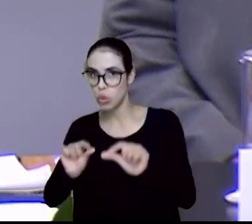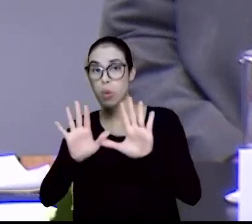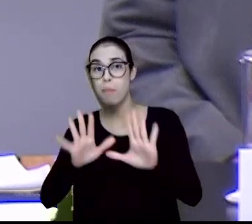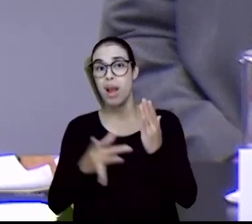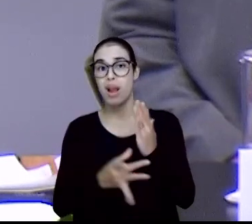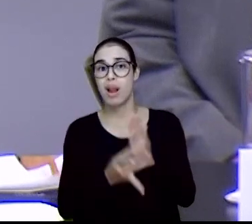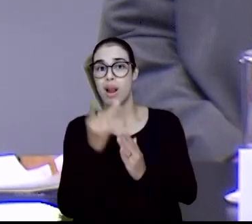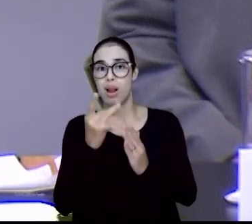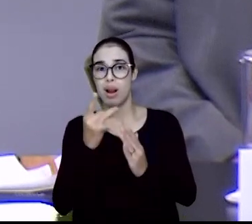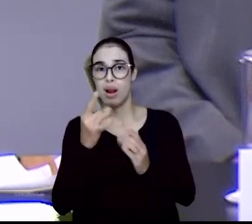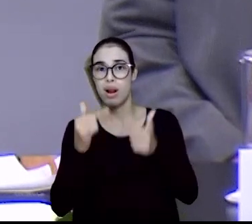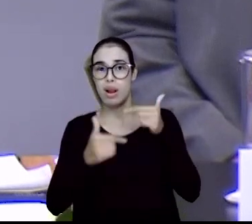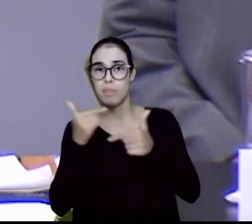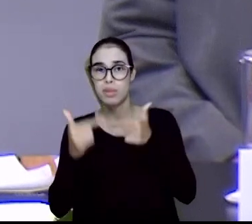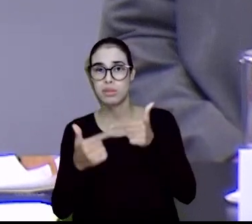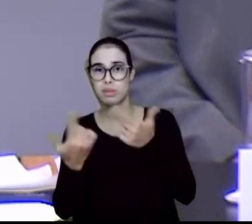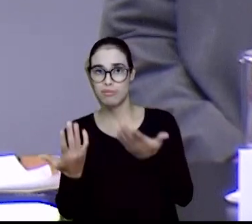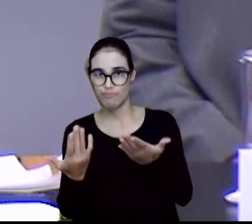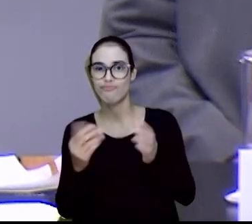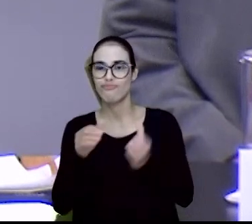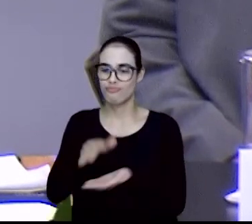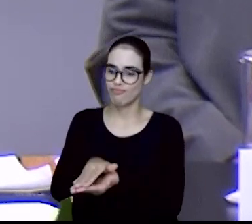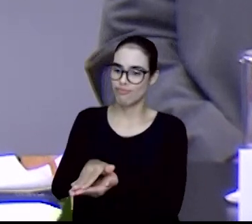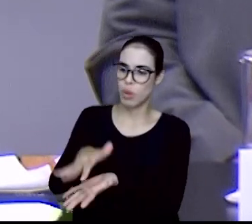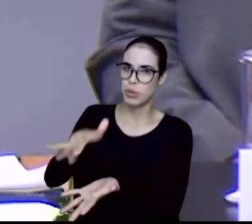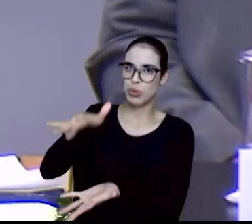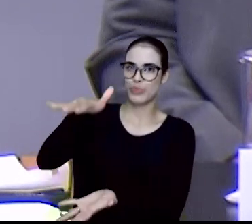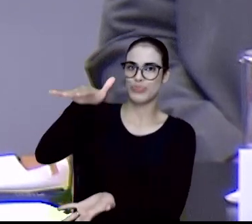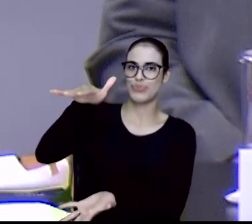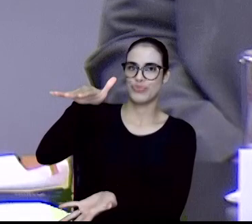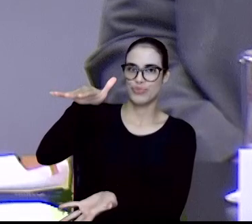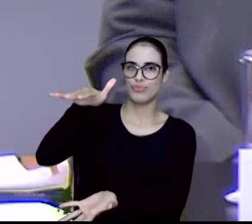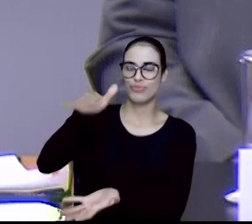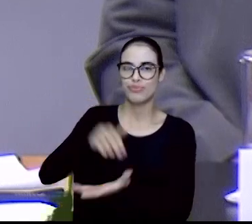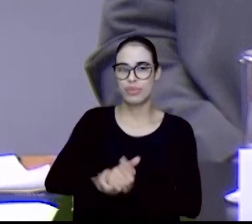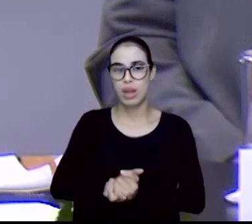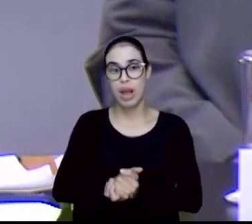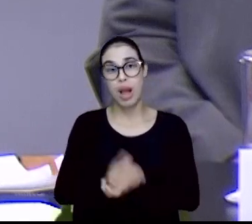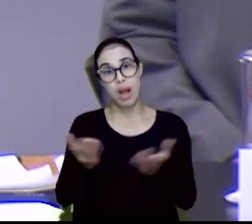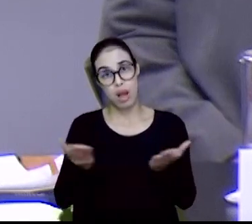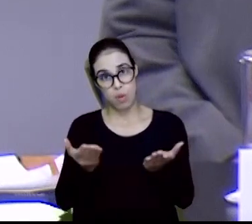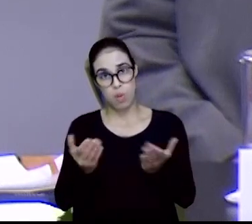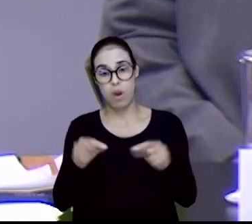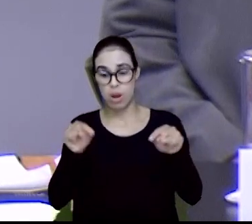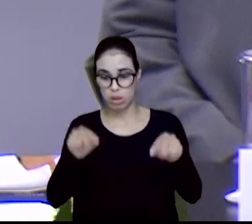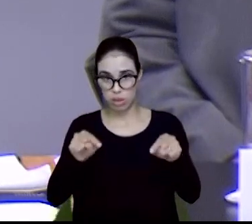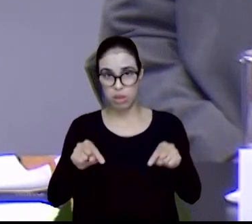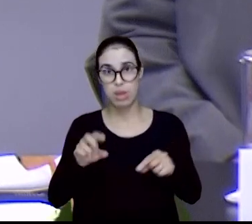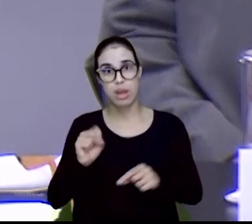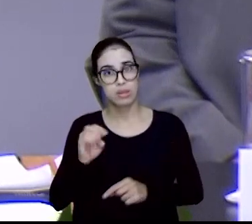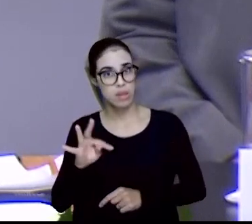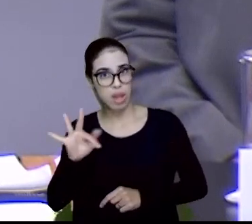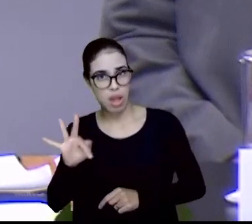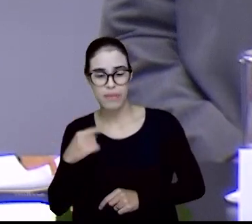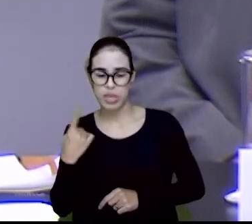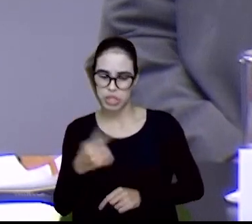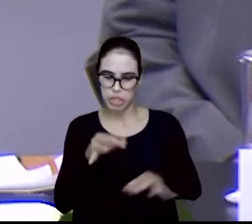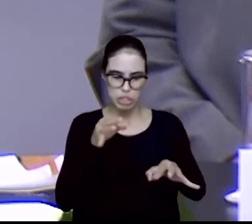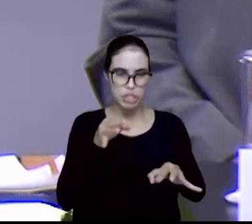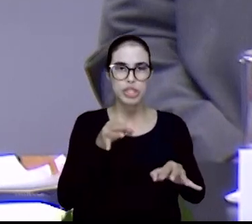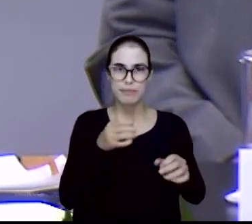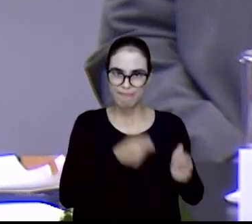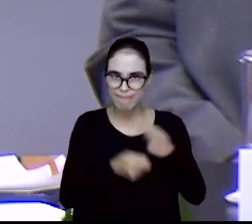reclamação. E aqui nós mesmos estamos administrando uma situação que envolve a própria Justiça do Trabalho, não